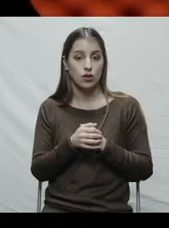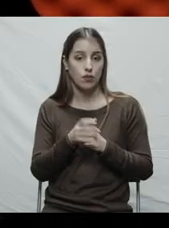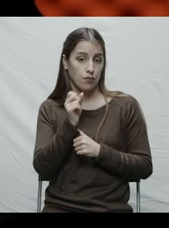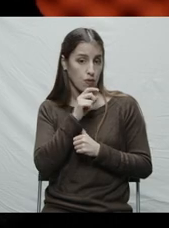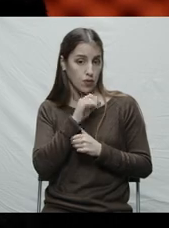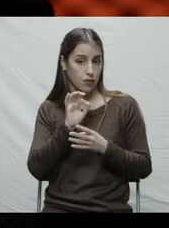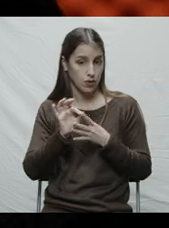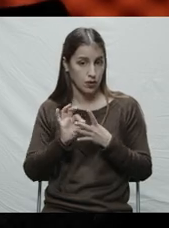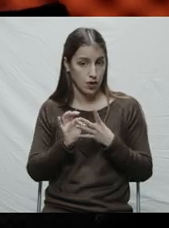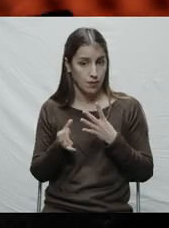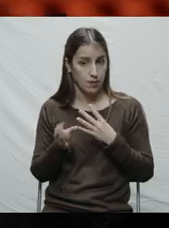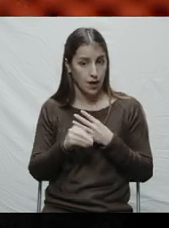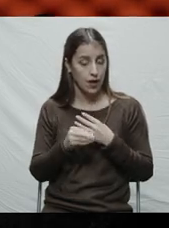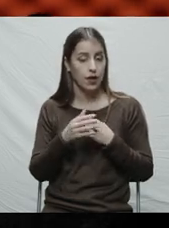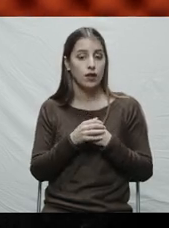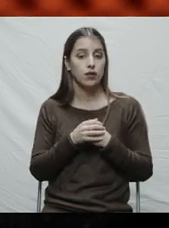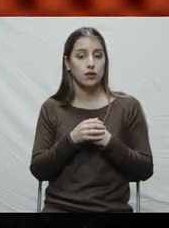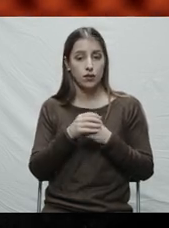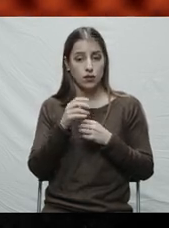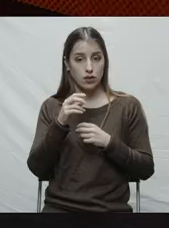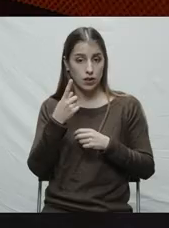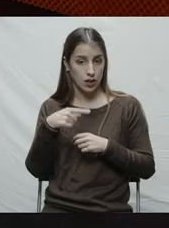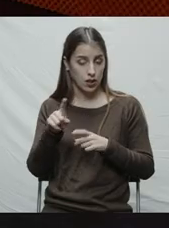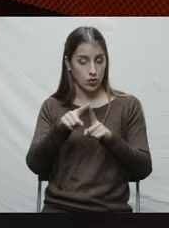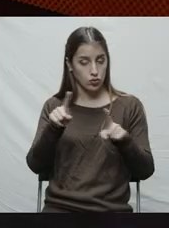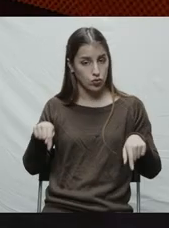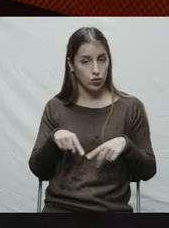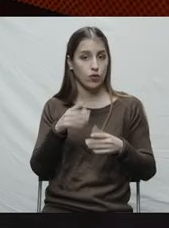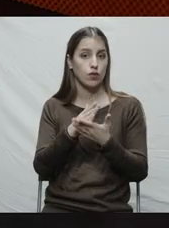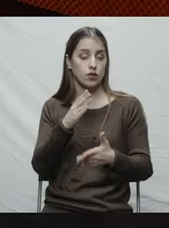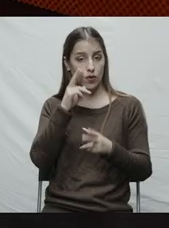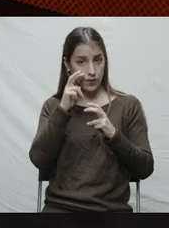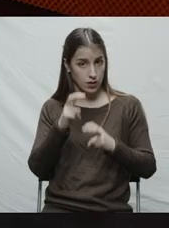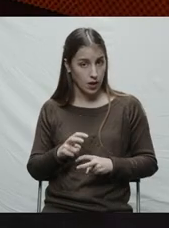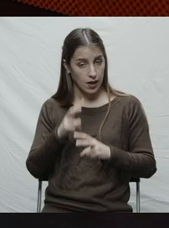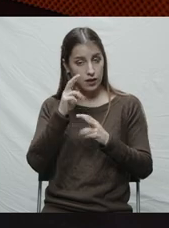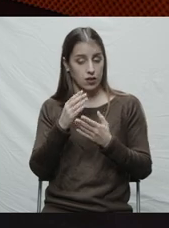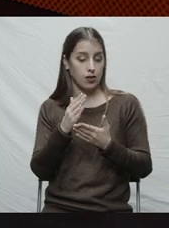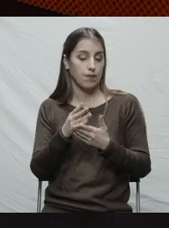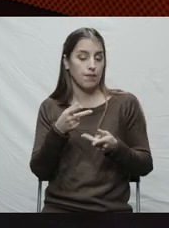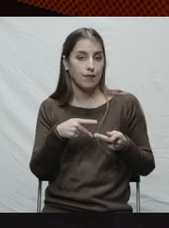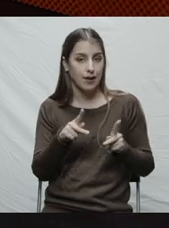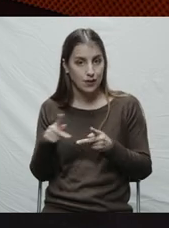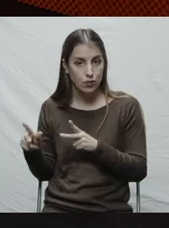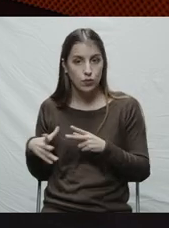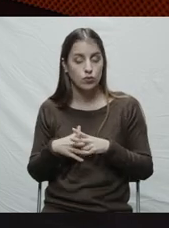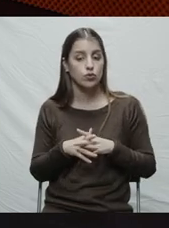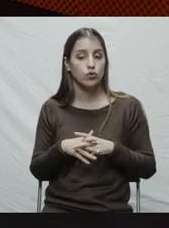poderá mencionar com mais detalhe, aquela questão de ir para o estúdio e só pesquisar, só saber sobre a questão de métodos,